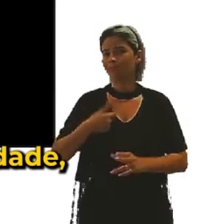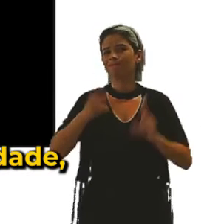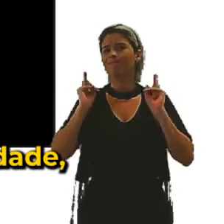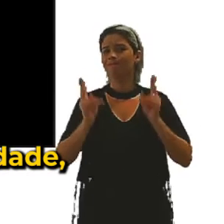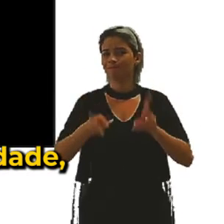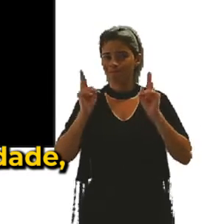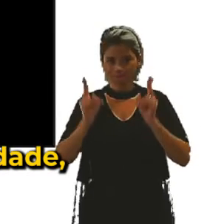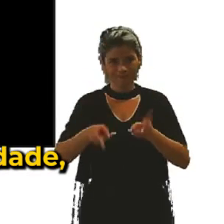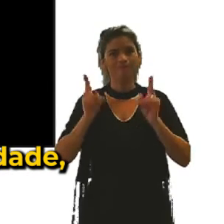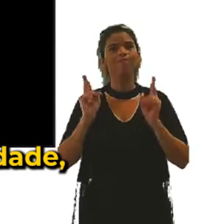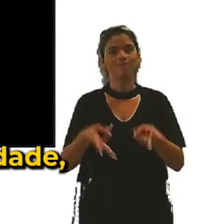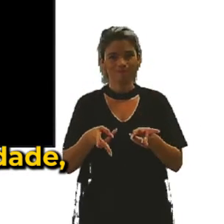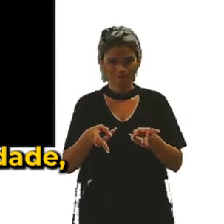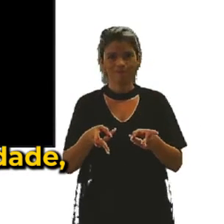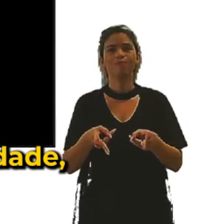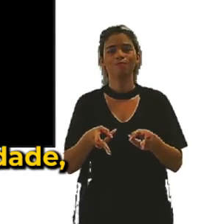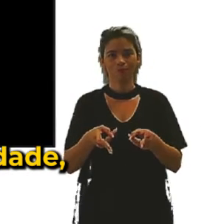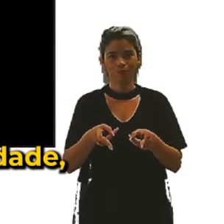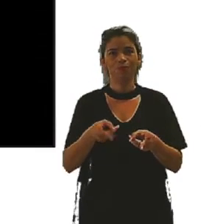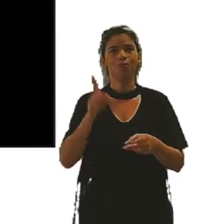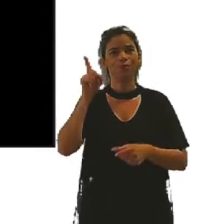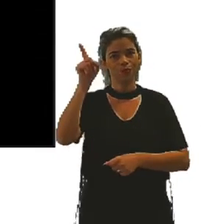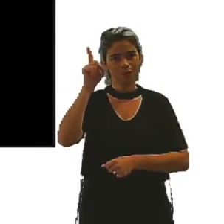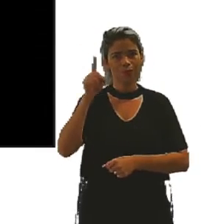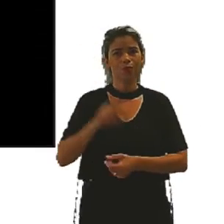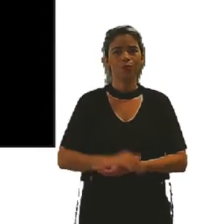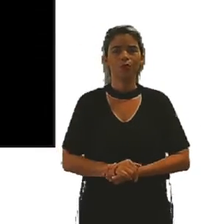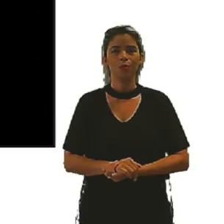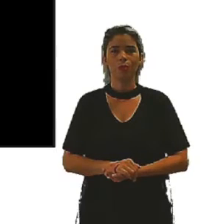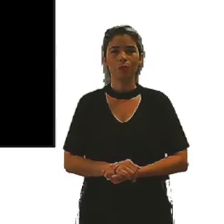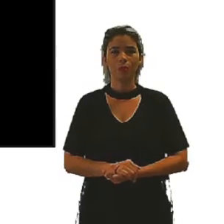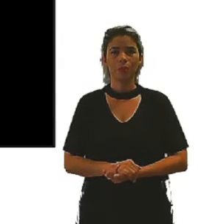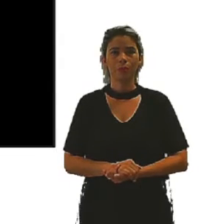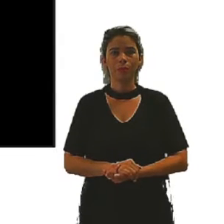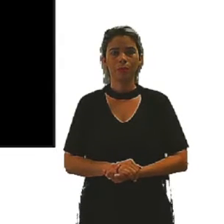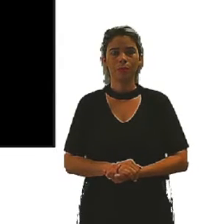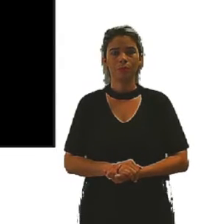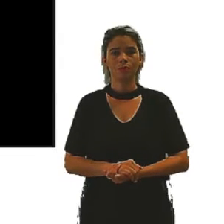etariedade, efetivamente, tá? O próximo, por favor.